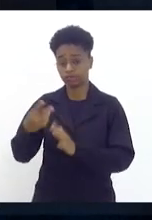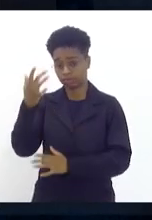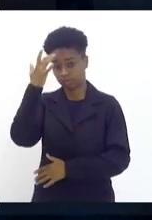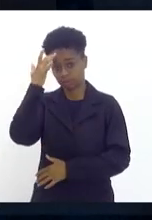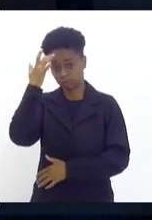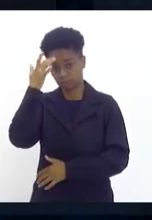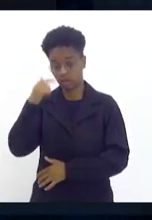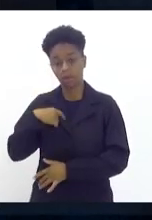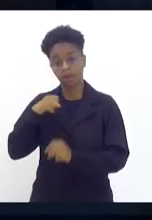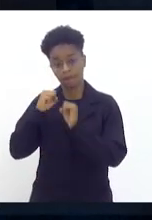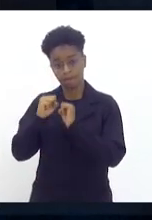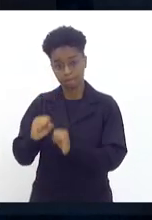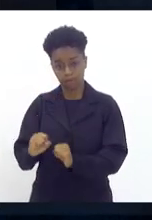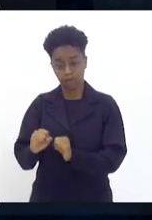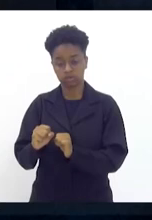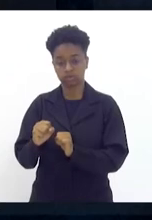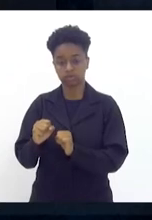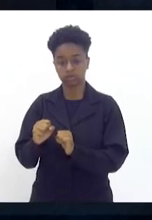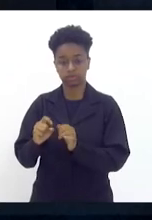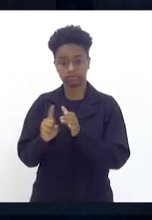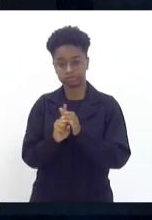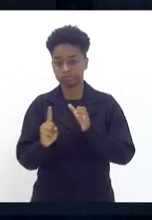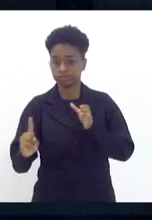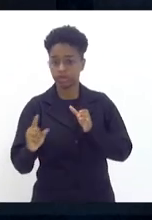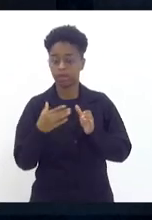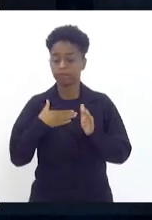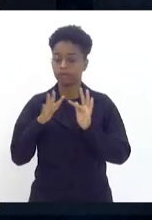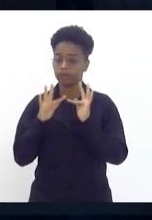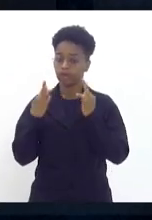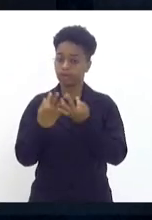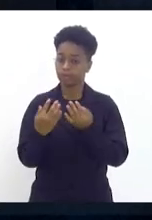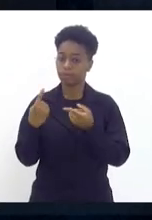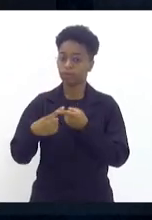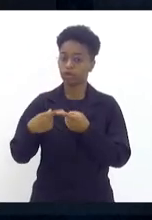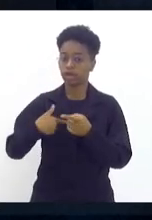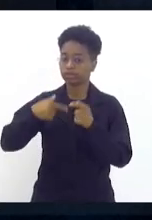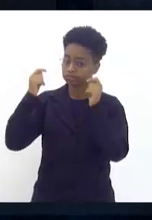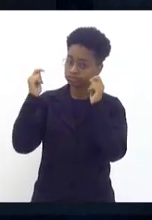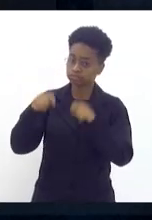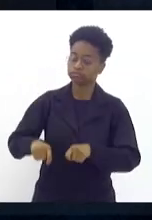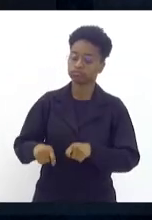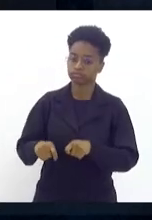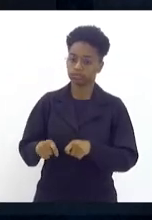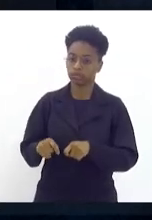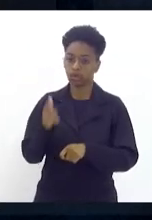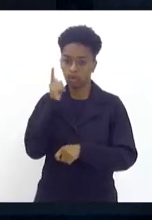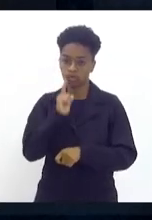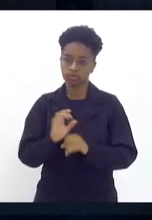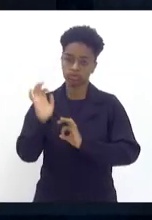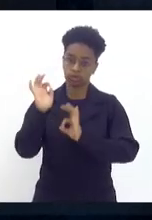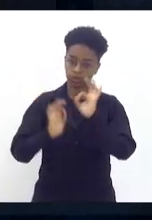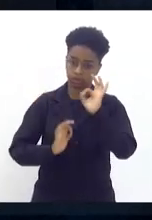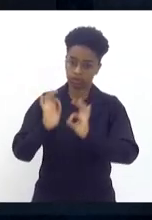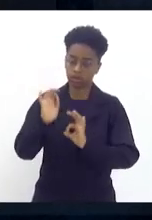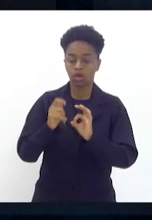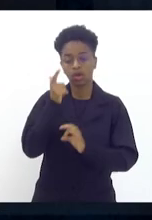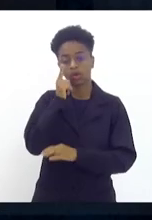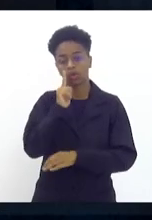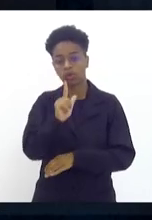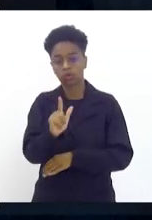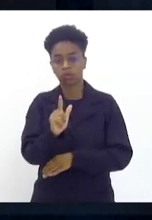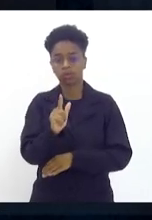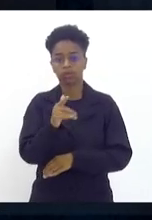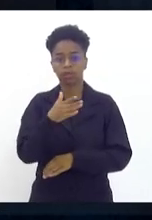Eu posso descolar da minha família porque eu tenho a capacidade, né, de me organizar, de levar